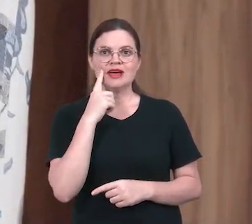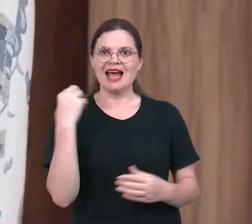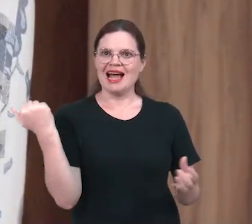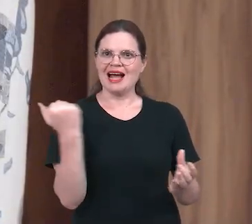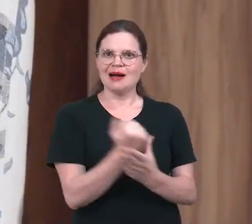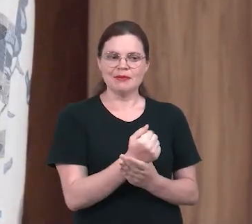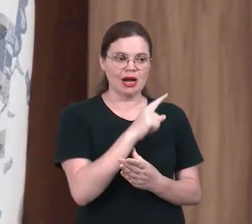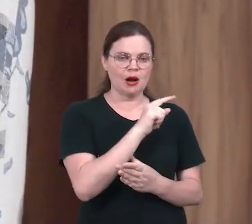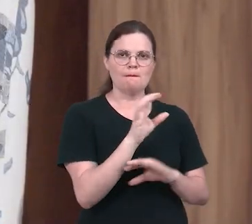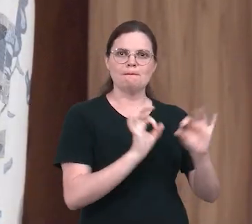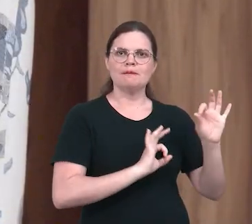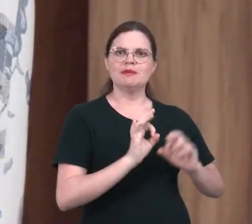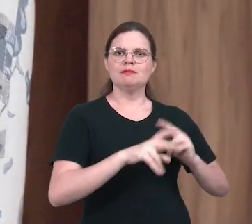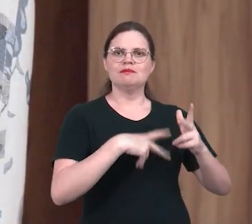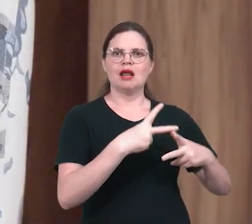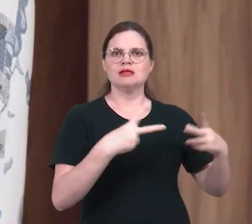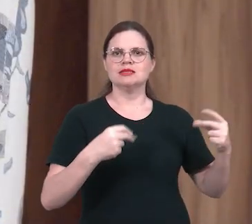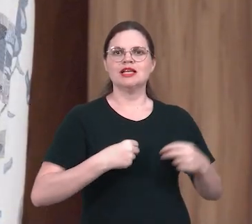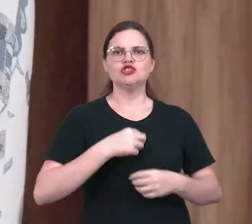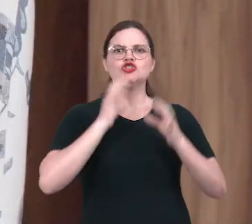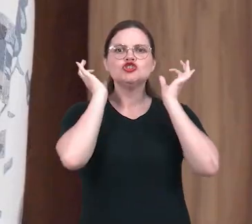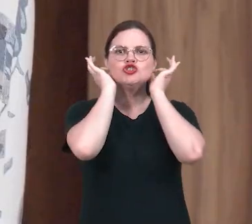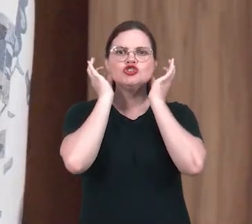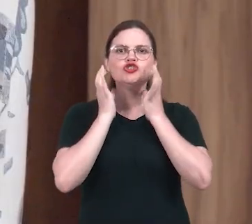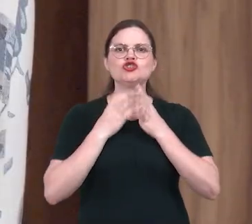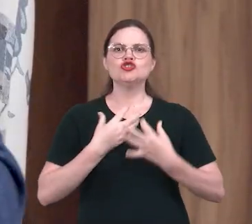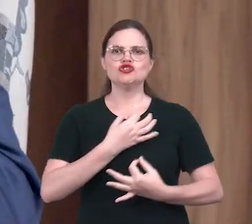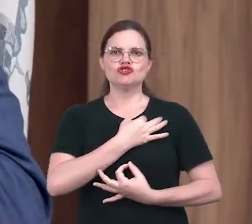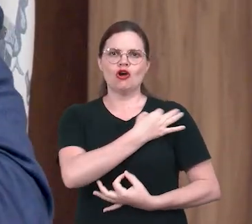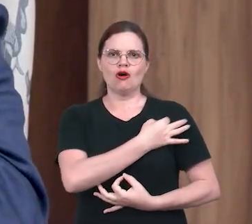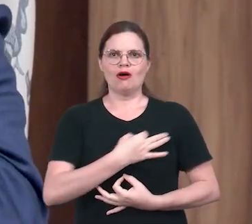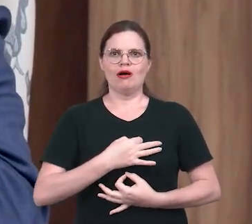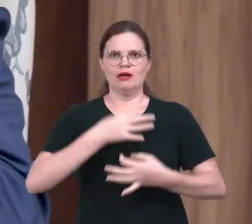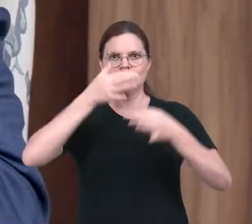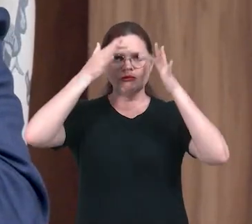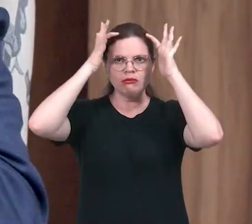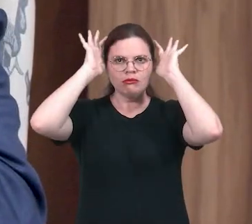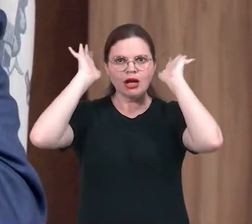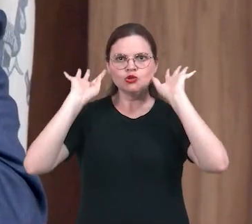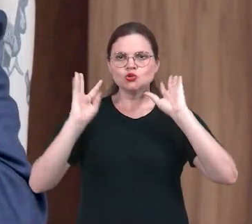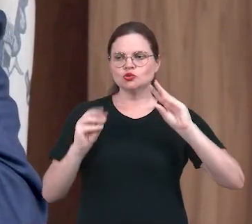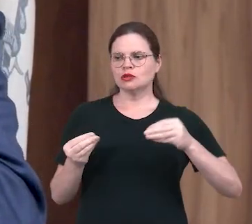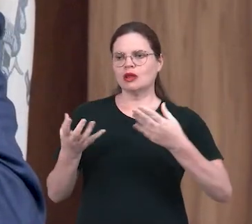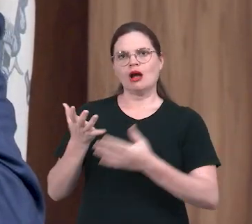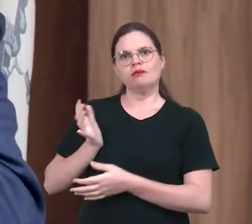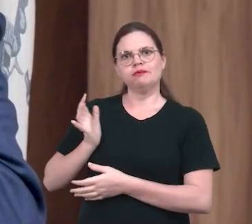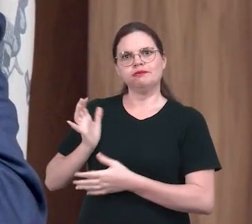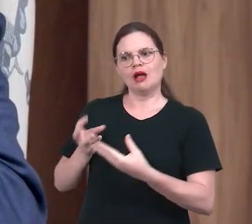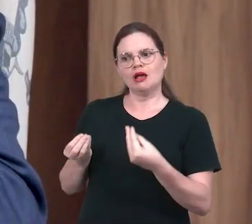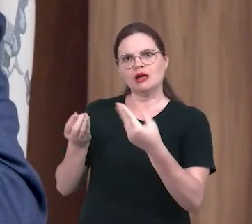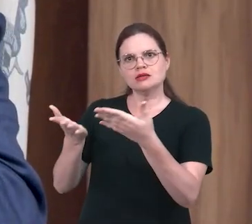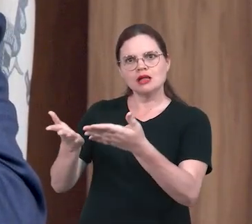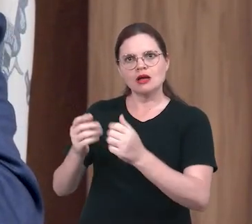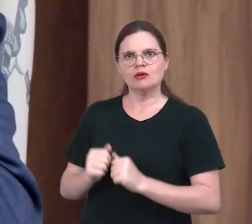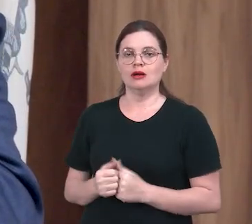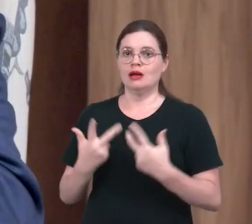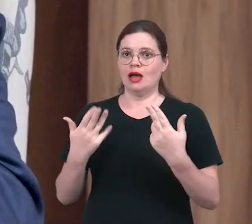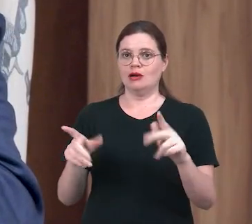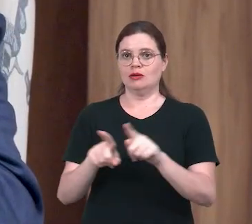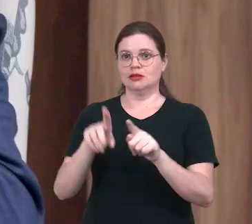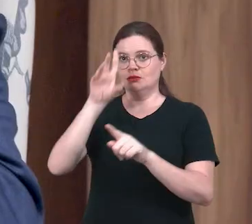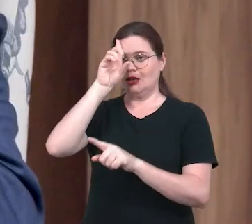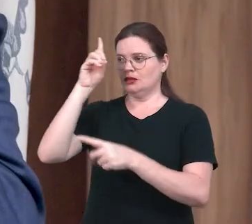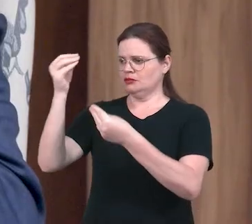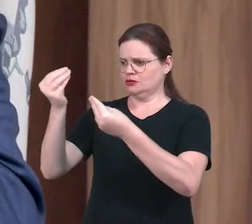joias, riquezas. Deus tem providenciado tudo para a nossa casa, Wallace. Falta nada. Deus deu tudo. Deus